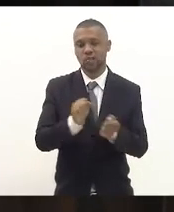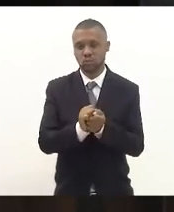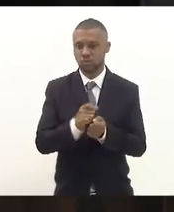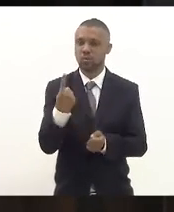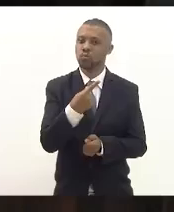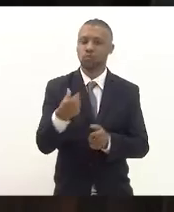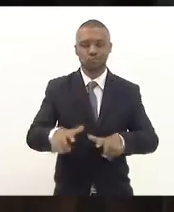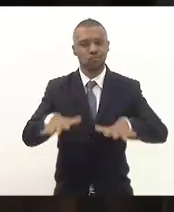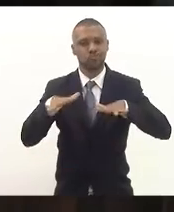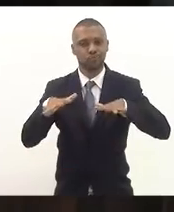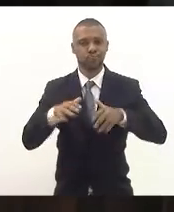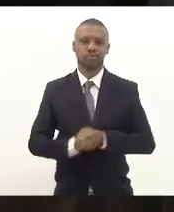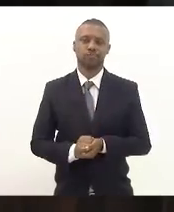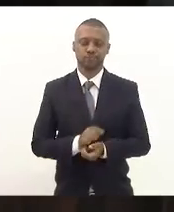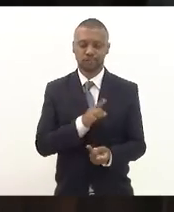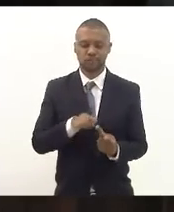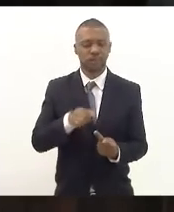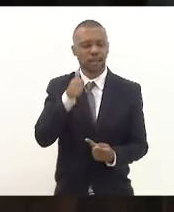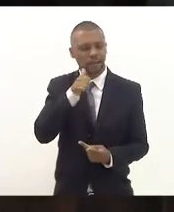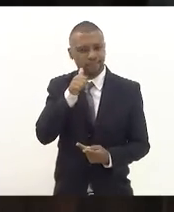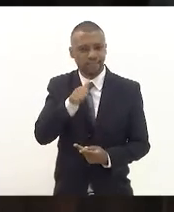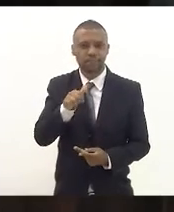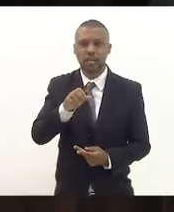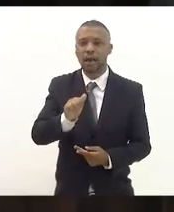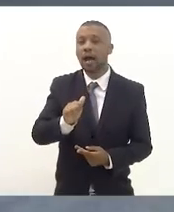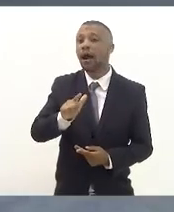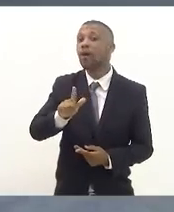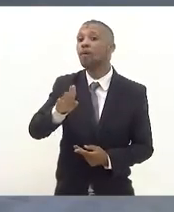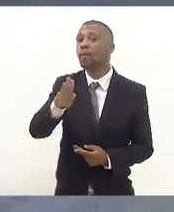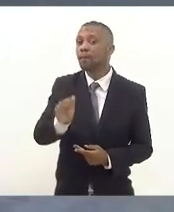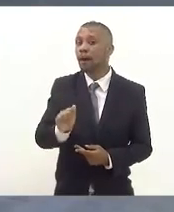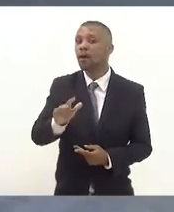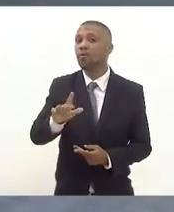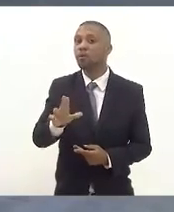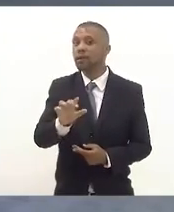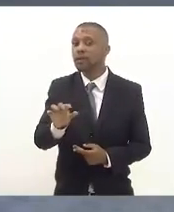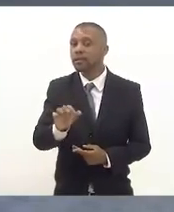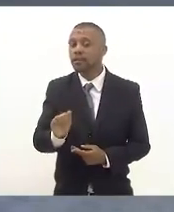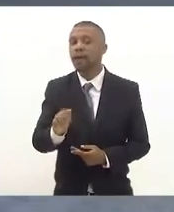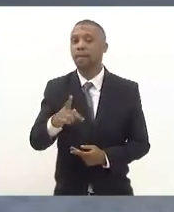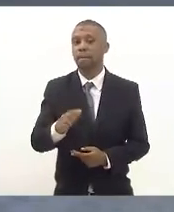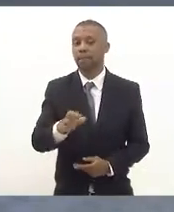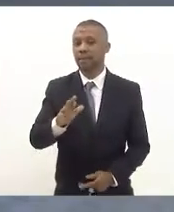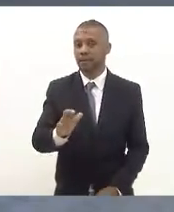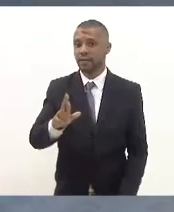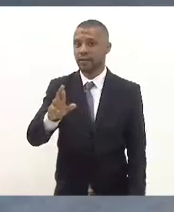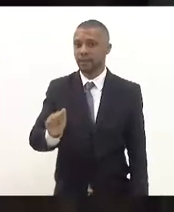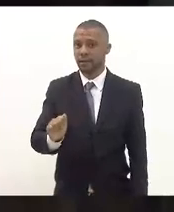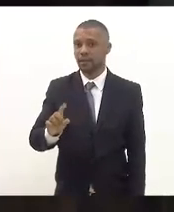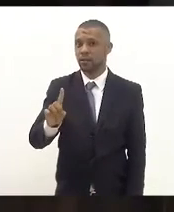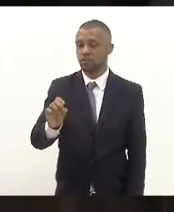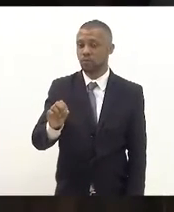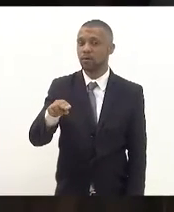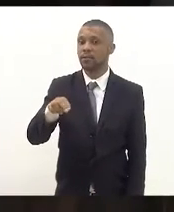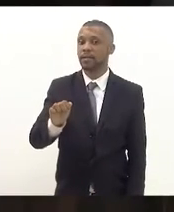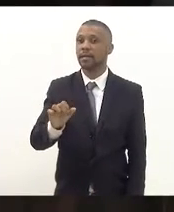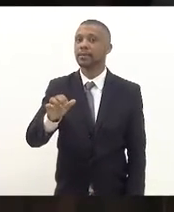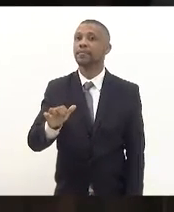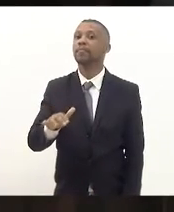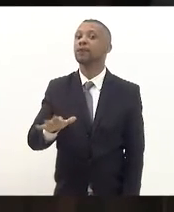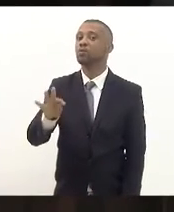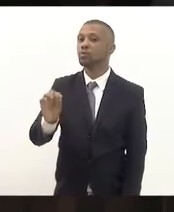conosco a dona Alba Luiza Pereira do Nascimento mãe